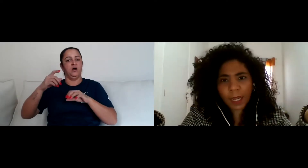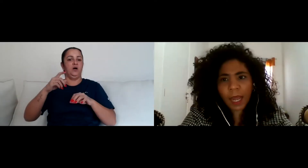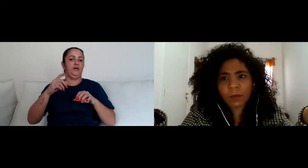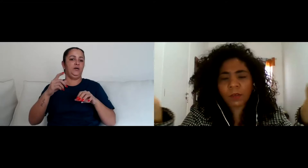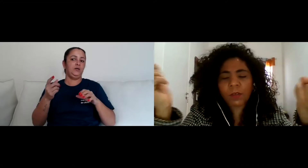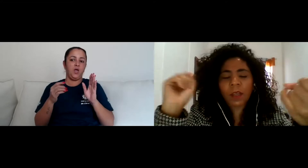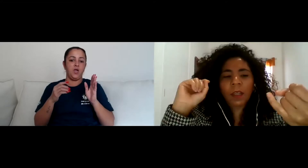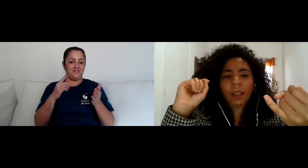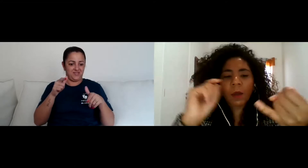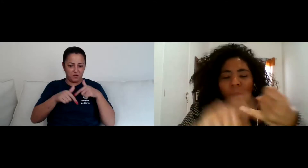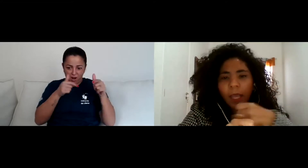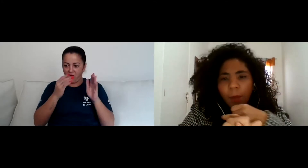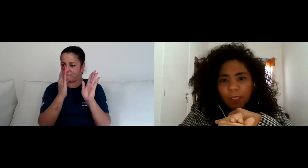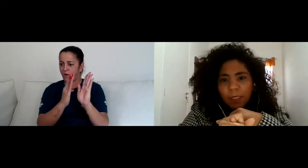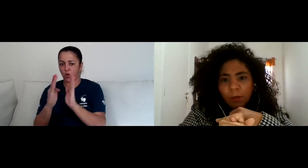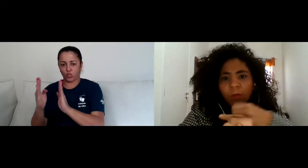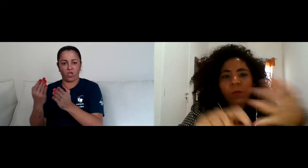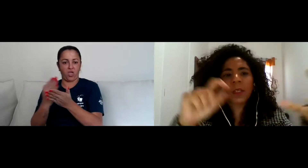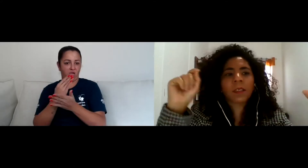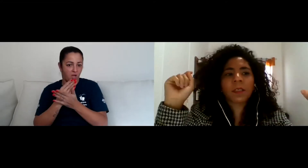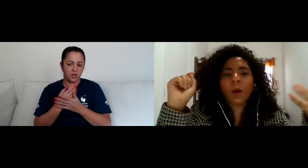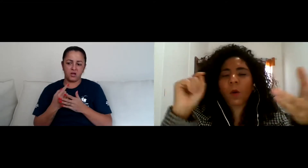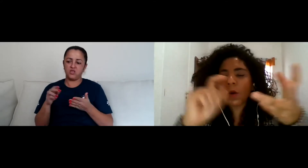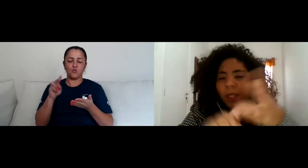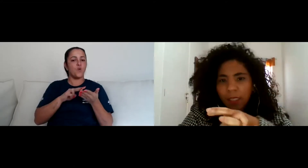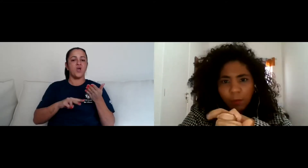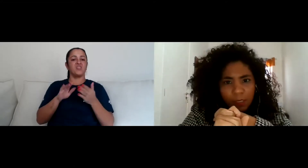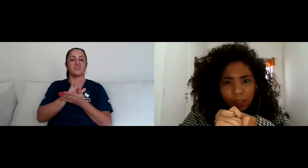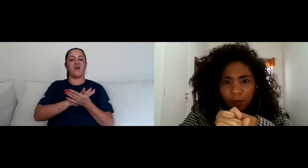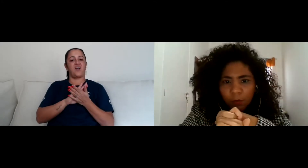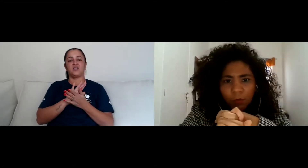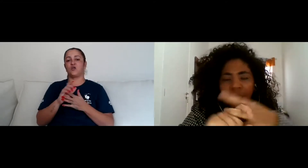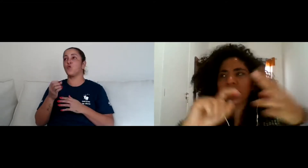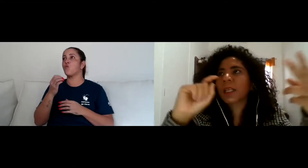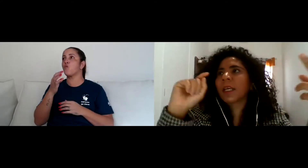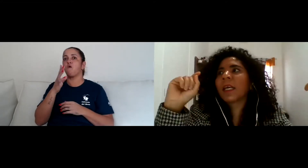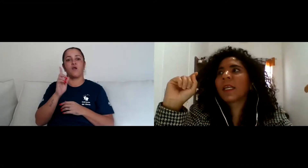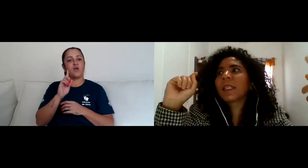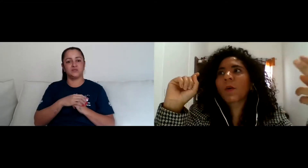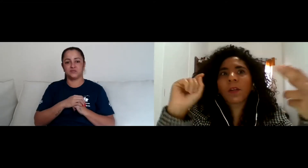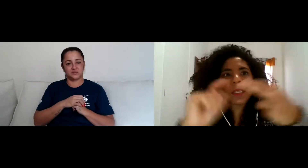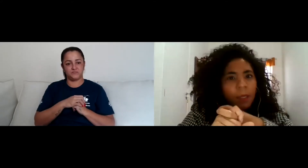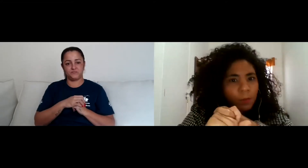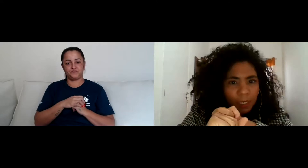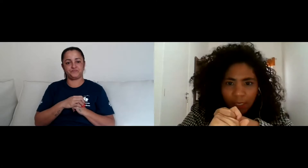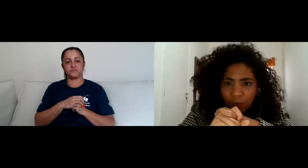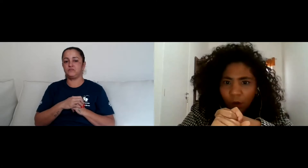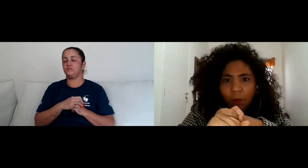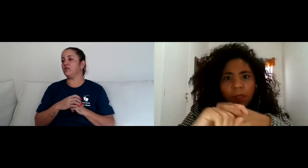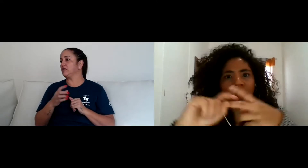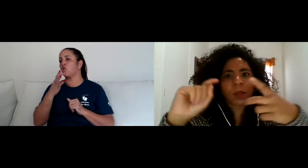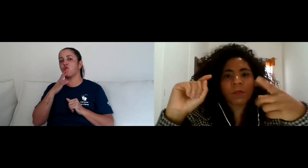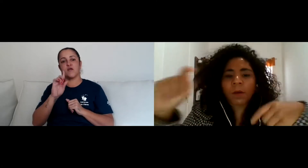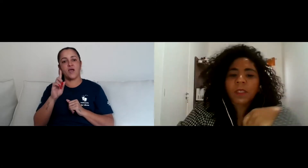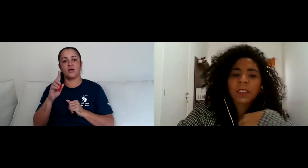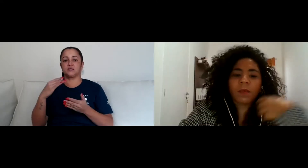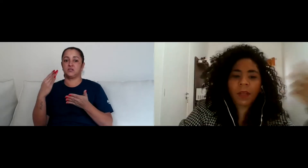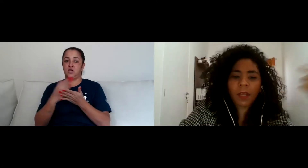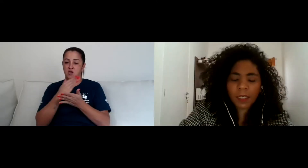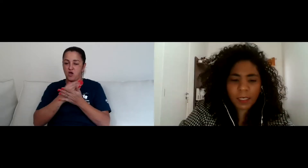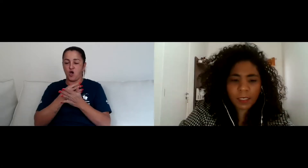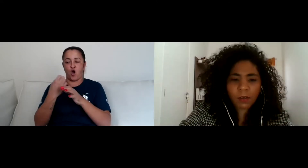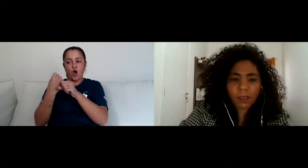bibliotecários, não lemos essas autoras, não conhecemos essas autoras, não conhecemos essas obras, nós vamos